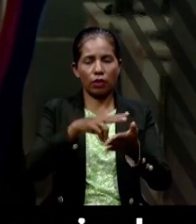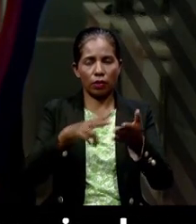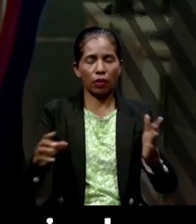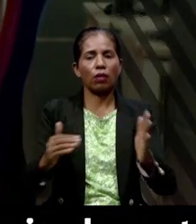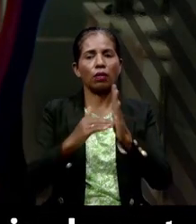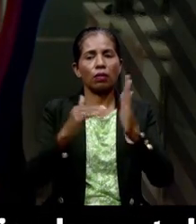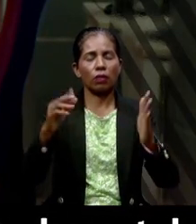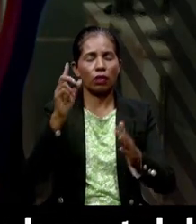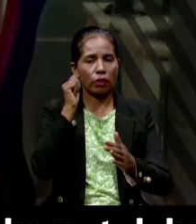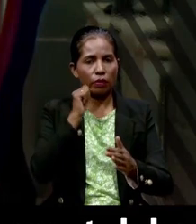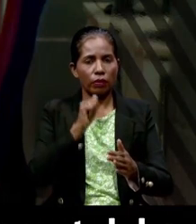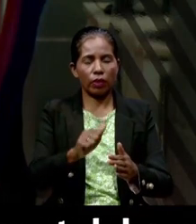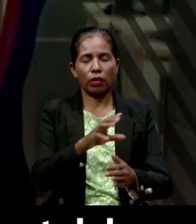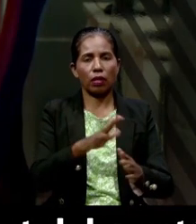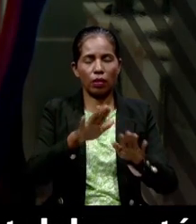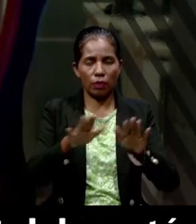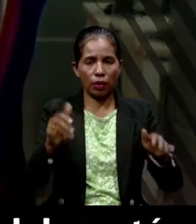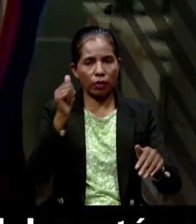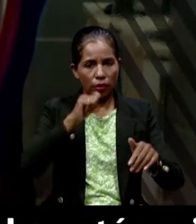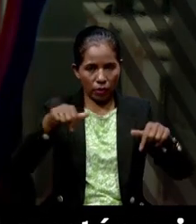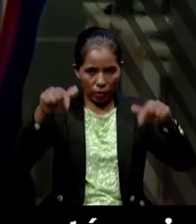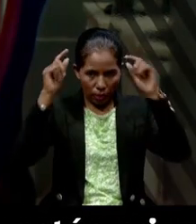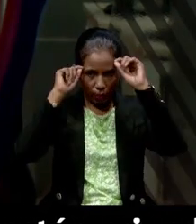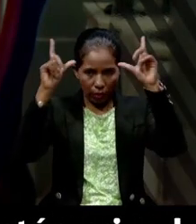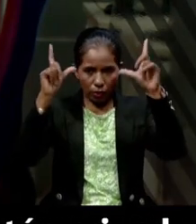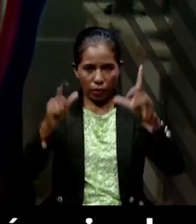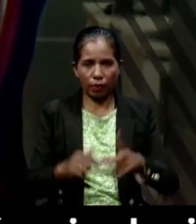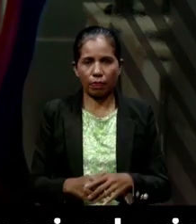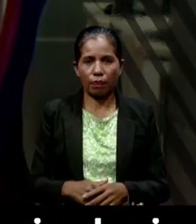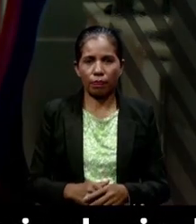feto, no labarek feto iha Timor-Leste.